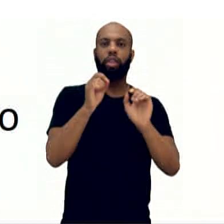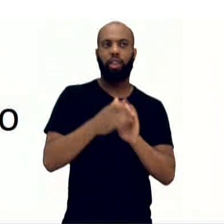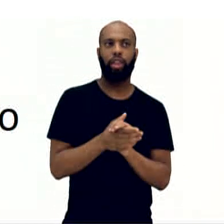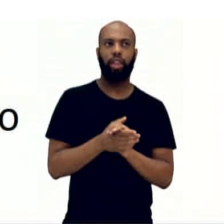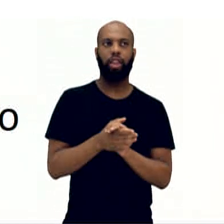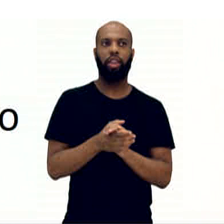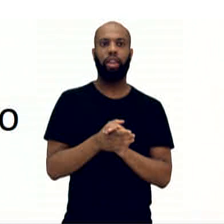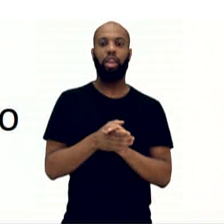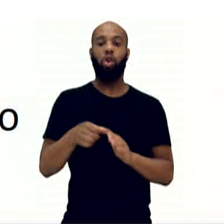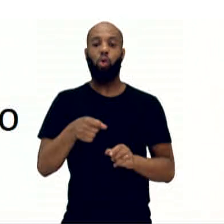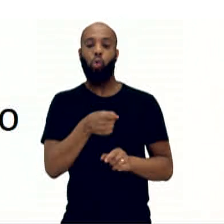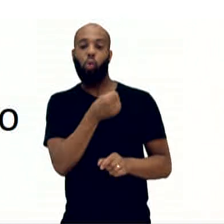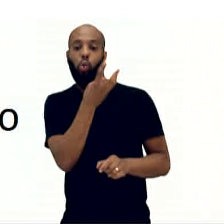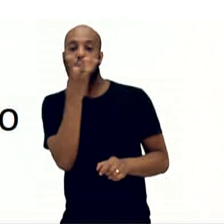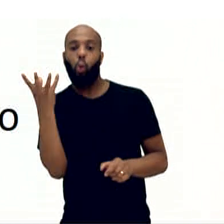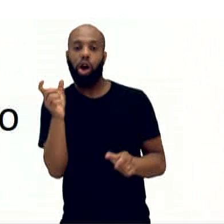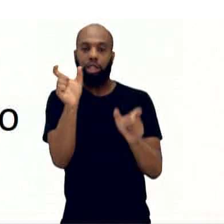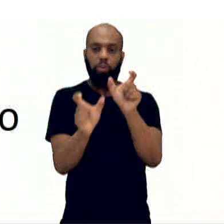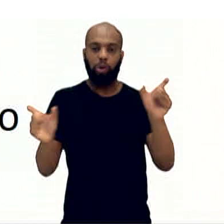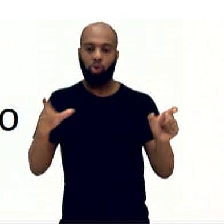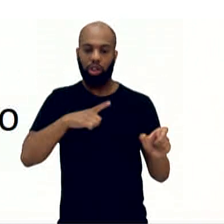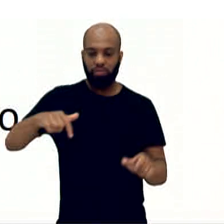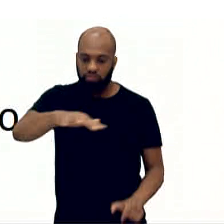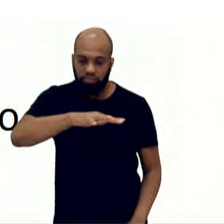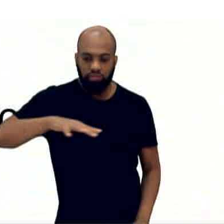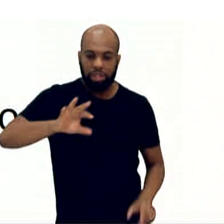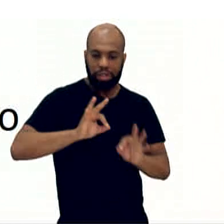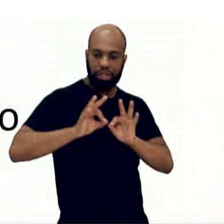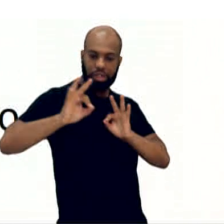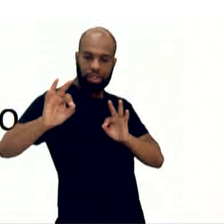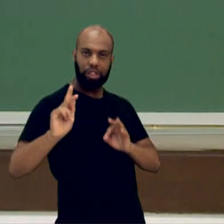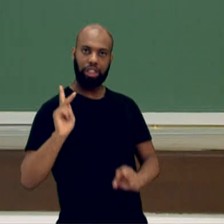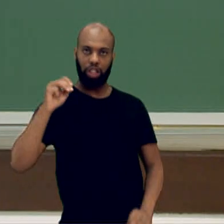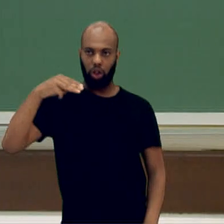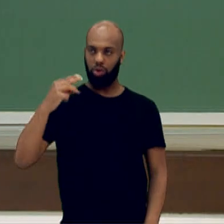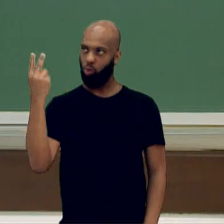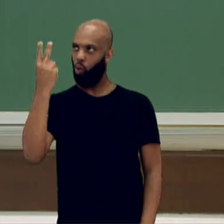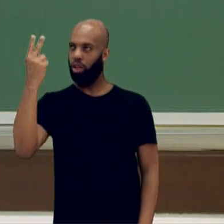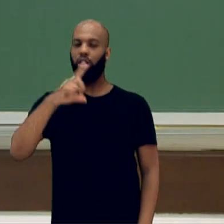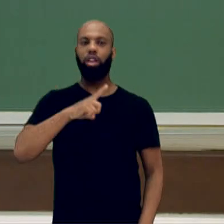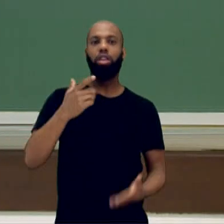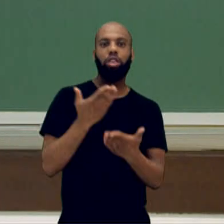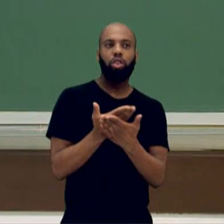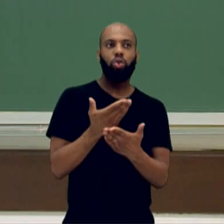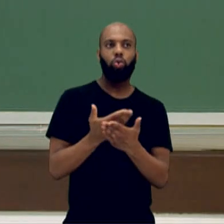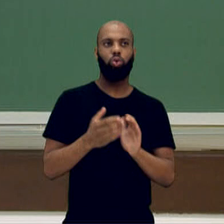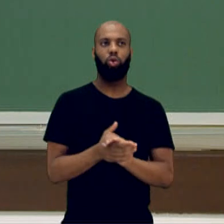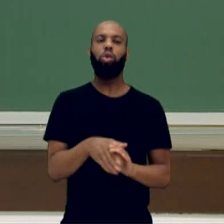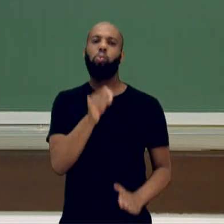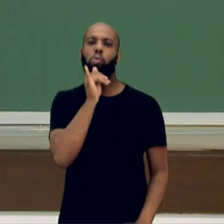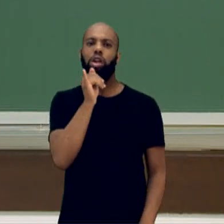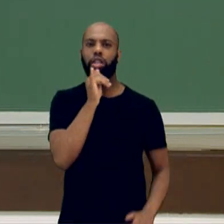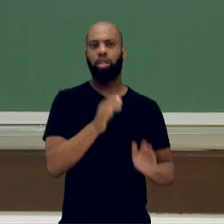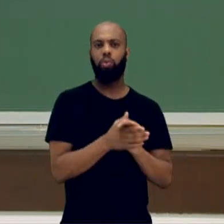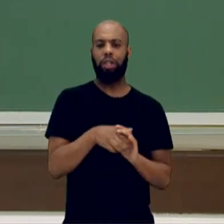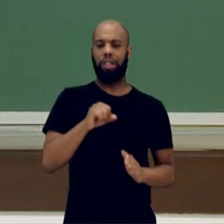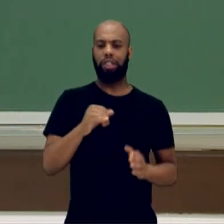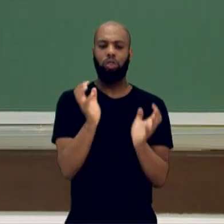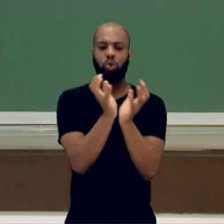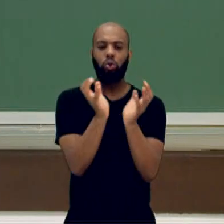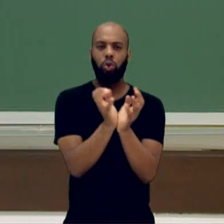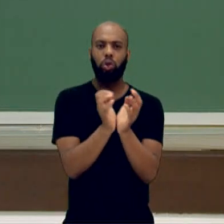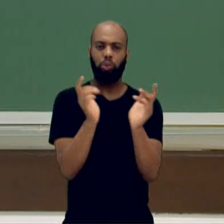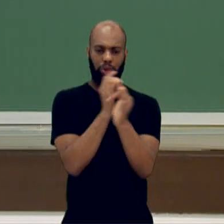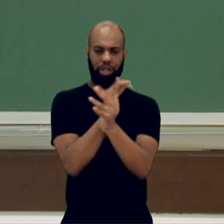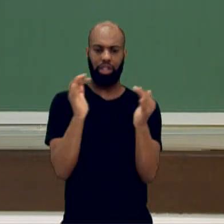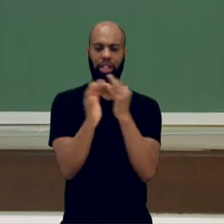a densidade demográfica, ou seja, o número de habitantes por quilômetro quadrado. Para alguns estudos, se aquele conjunto urbano